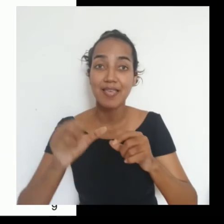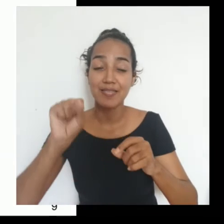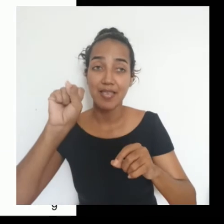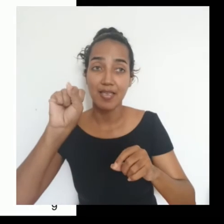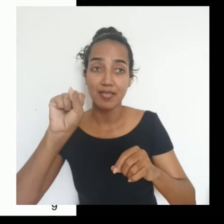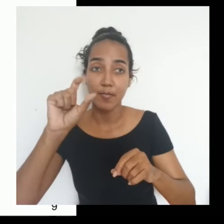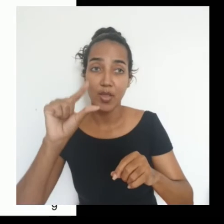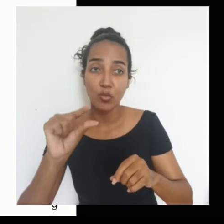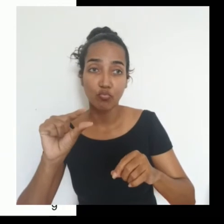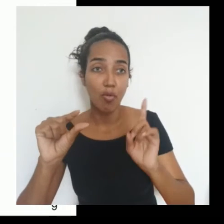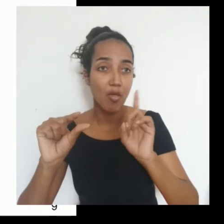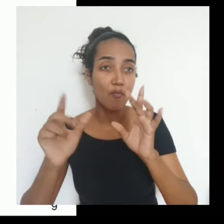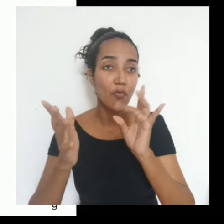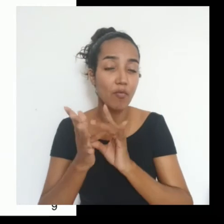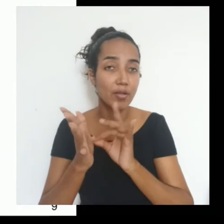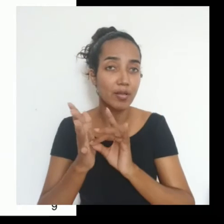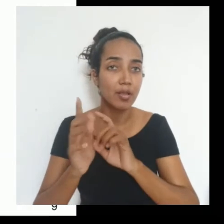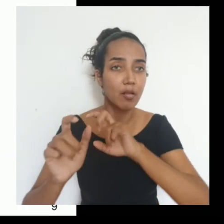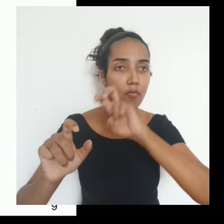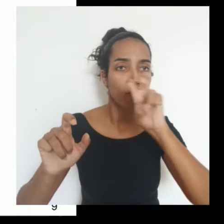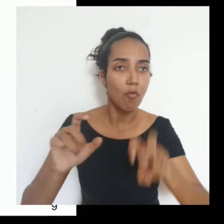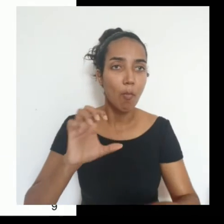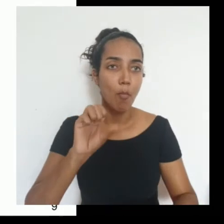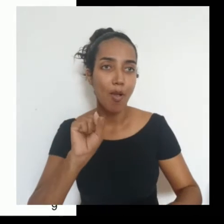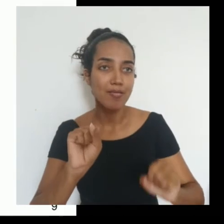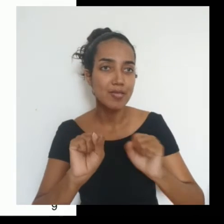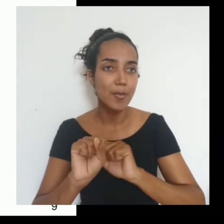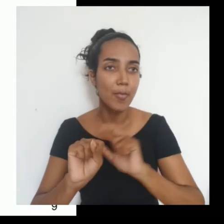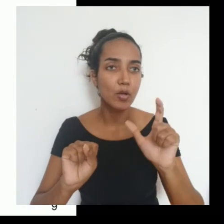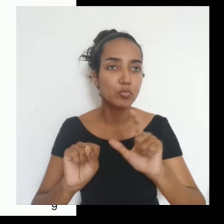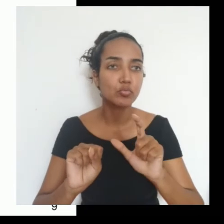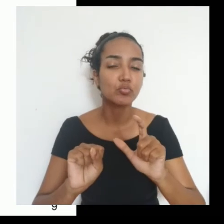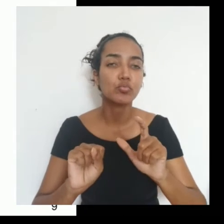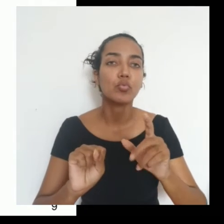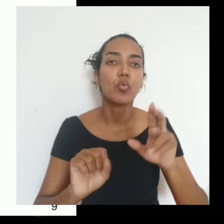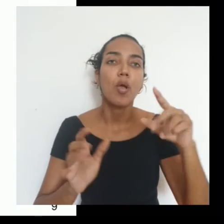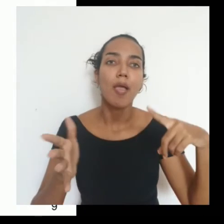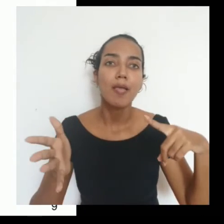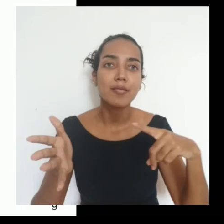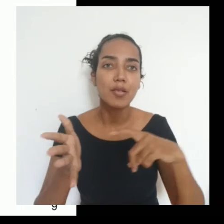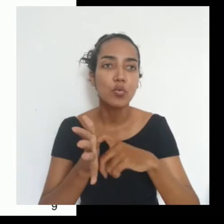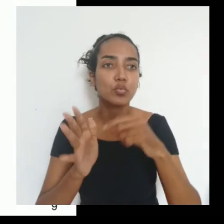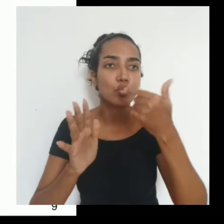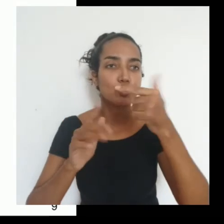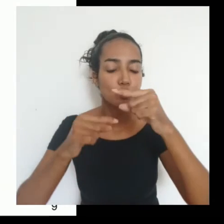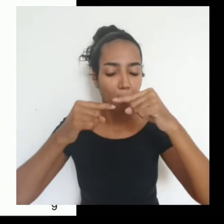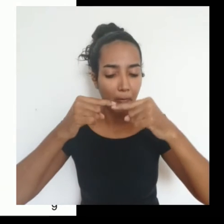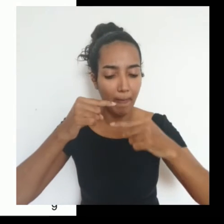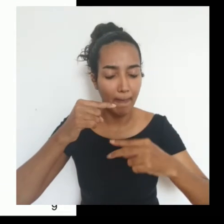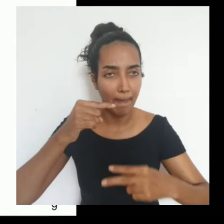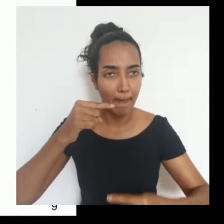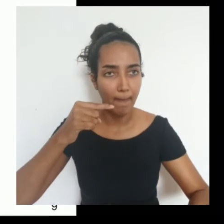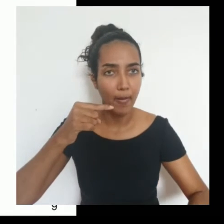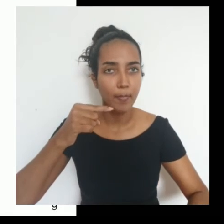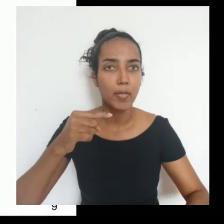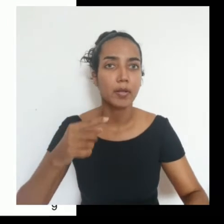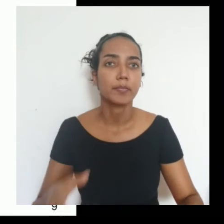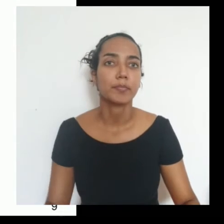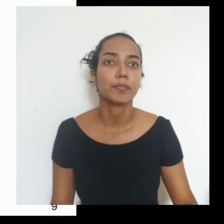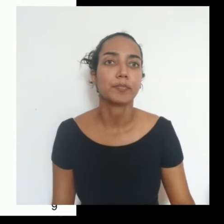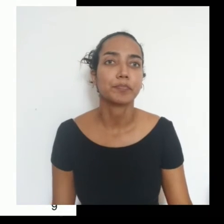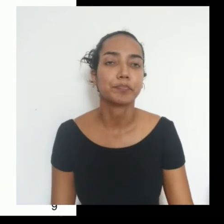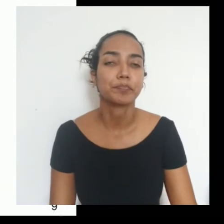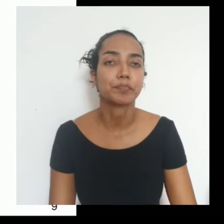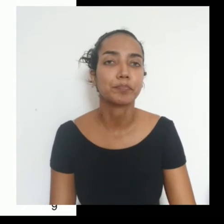maiúsculo, executo o mesmo corpo de comandos. Ou seja, isso aqui acaba sendo um OR, um if, alguma coisa ou outra coisa. E aqui